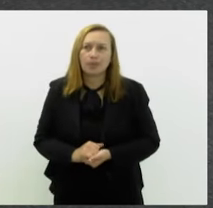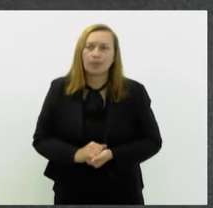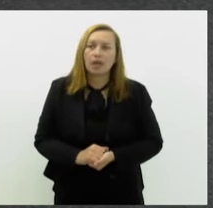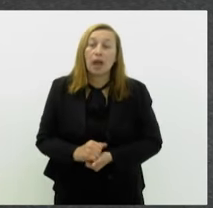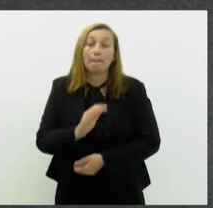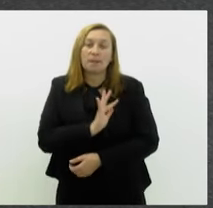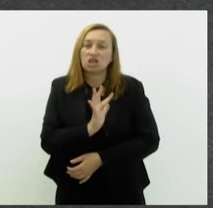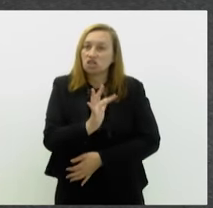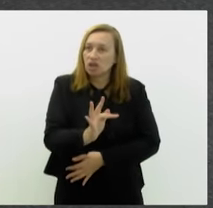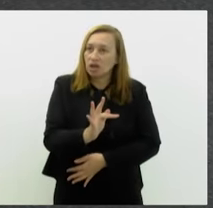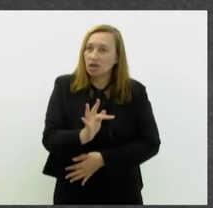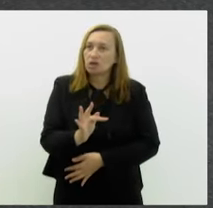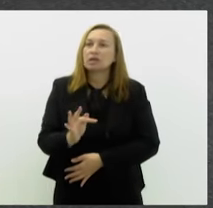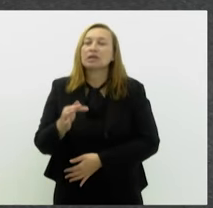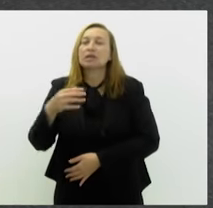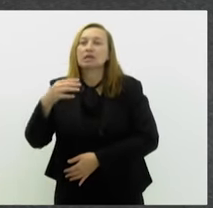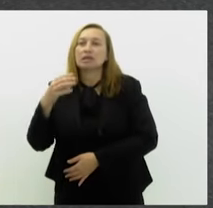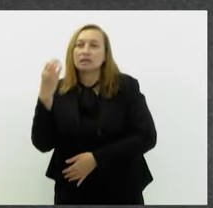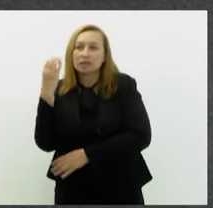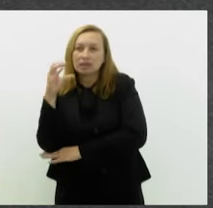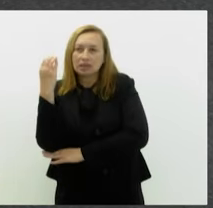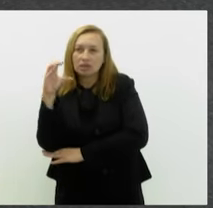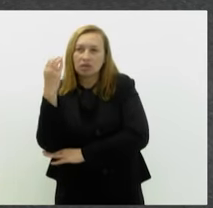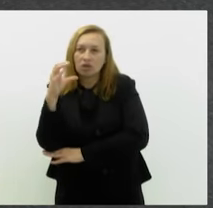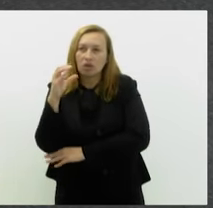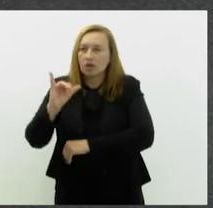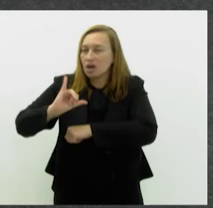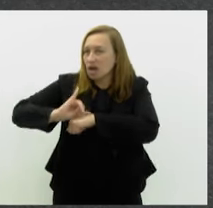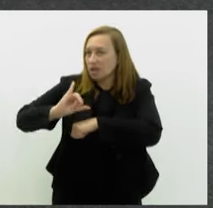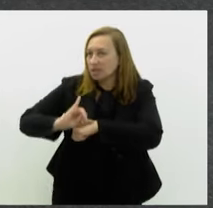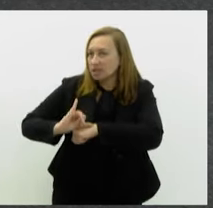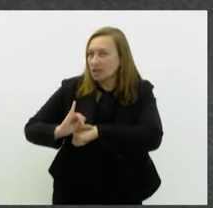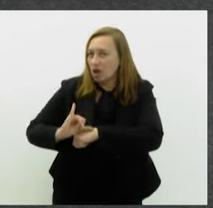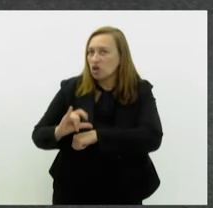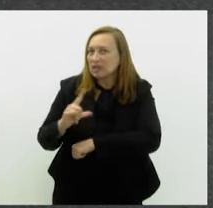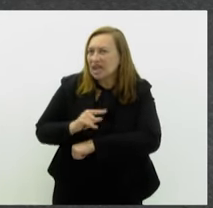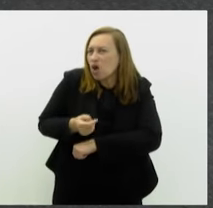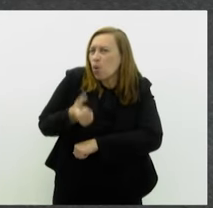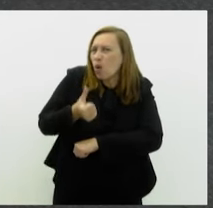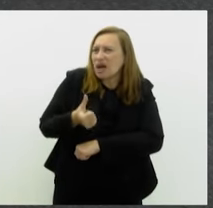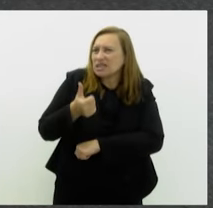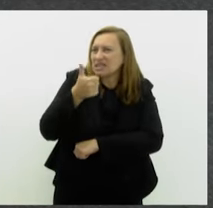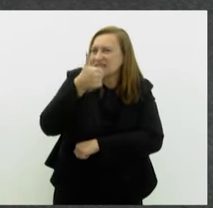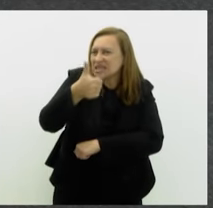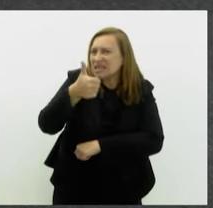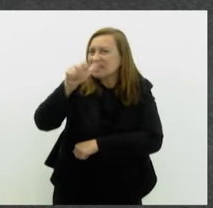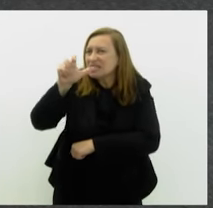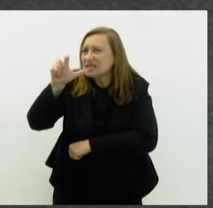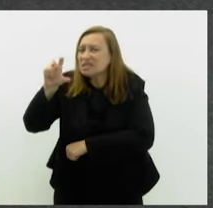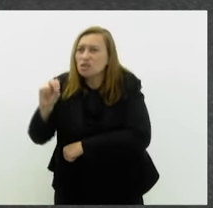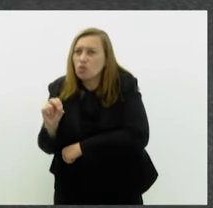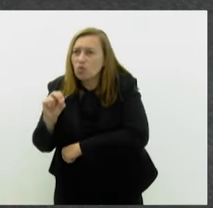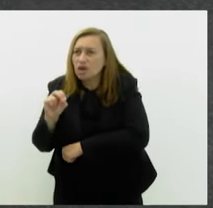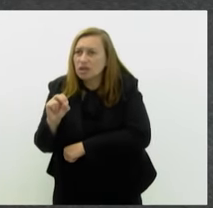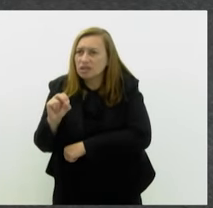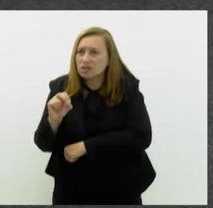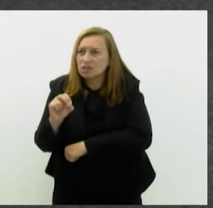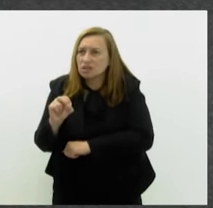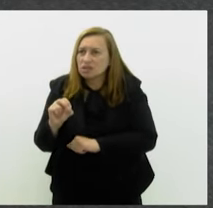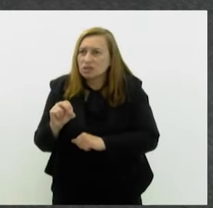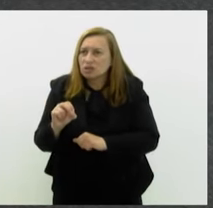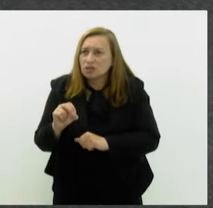Baixada Fluminense, Niterói e capital, a gente tem quase 150